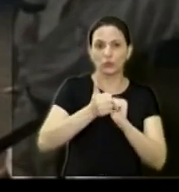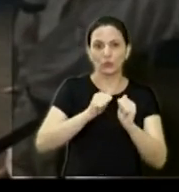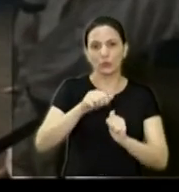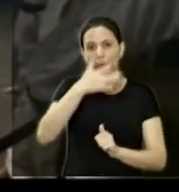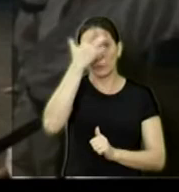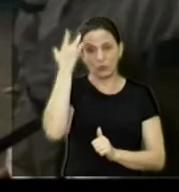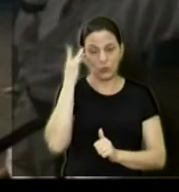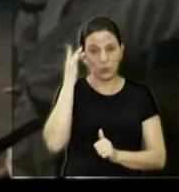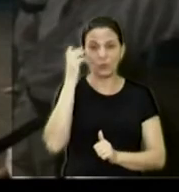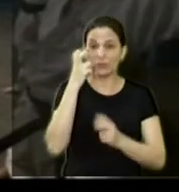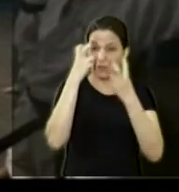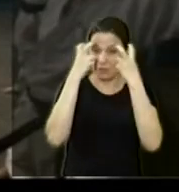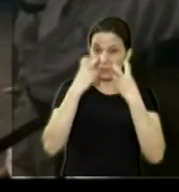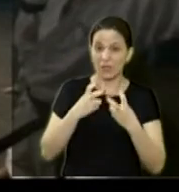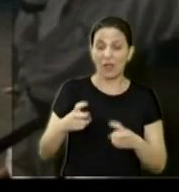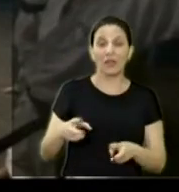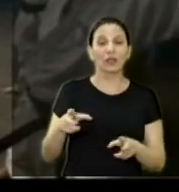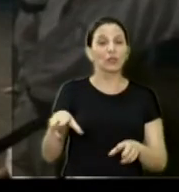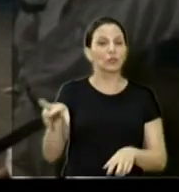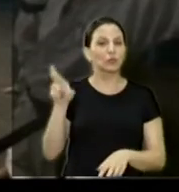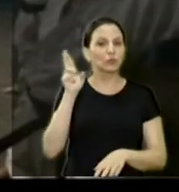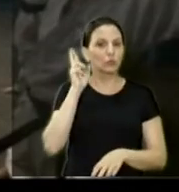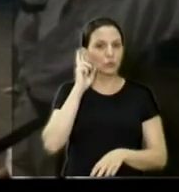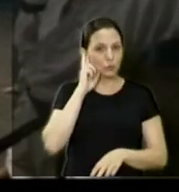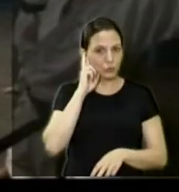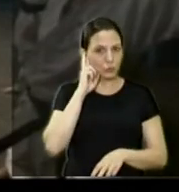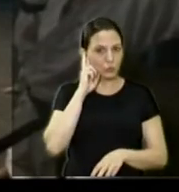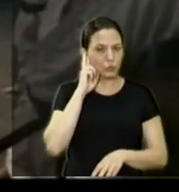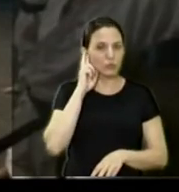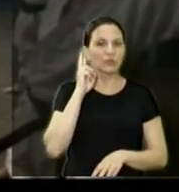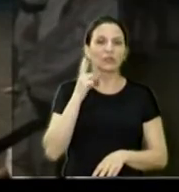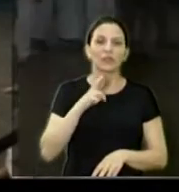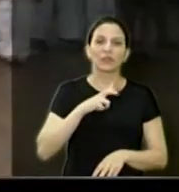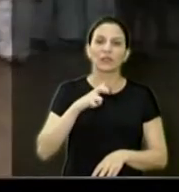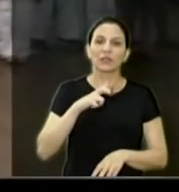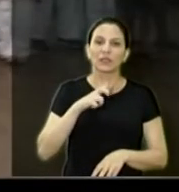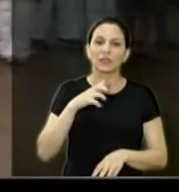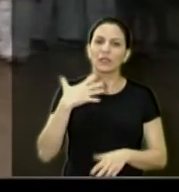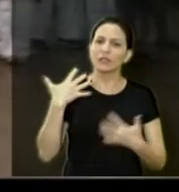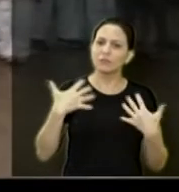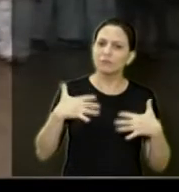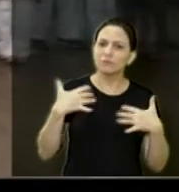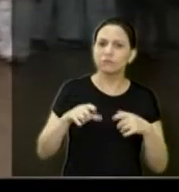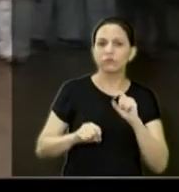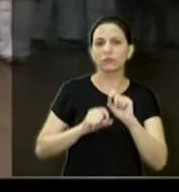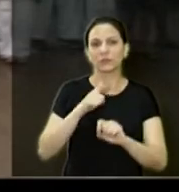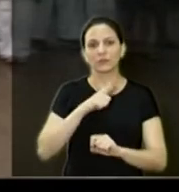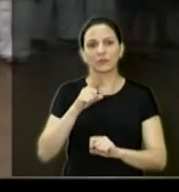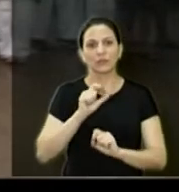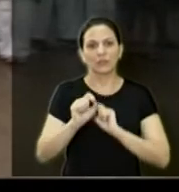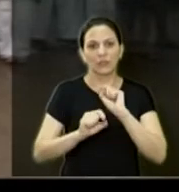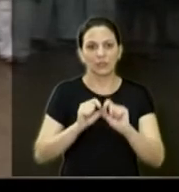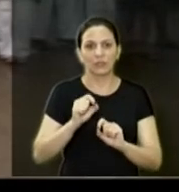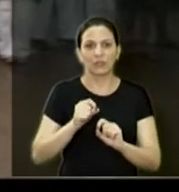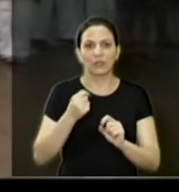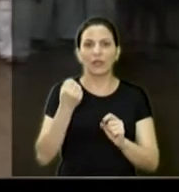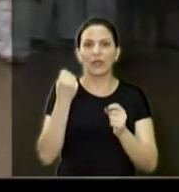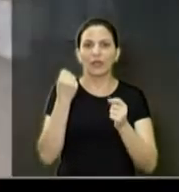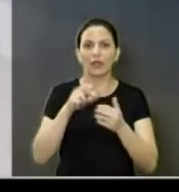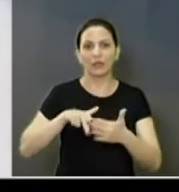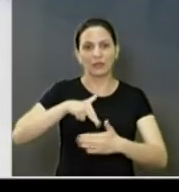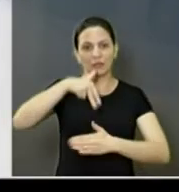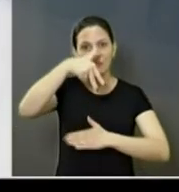com deficiência visual, auditiva e hiperatividade. Próximas seis fotos, a agenda que nós tivemos com a ginástica